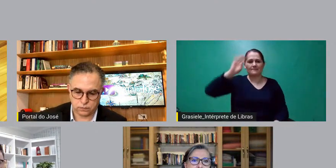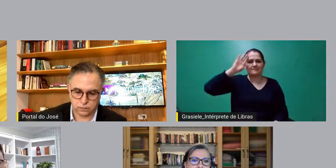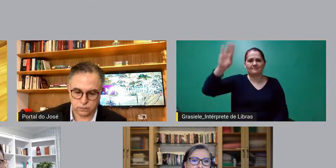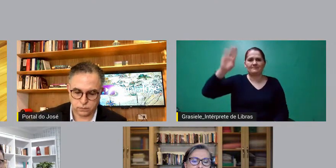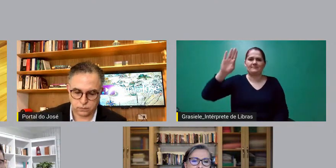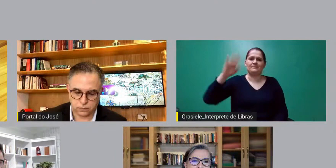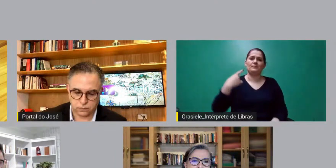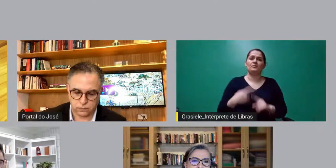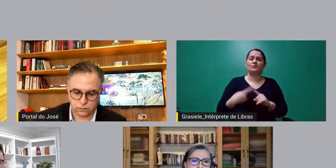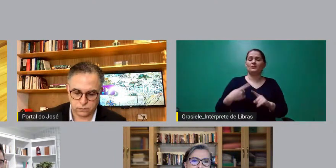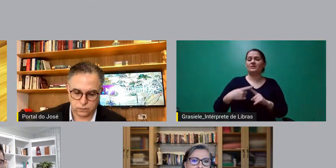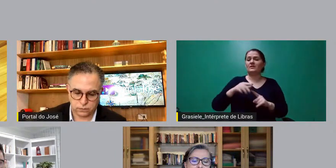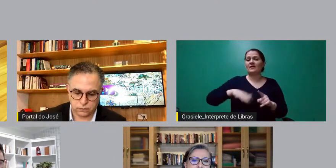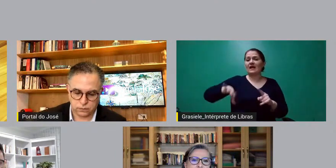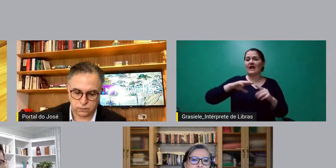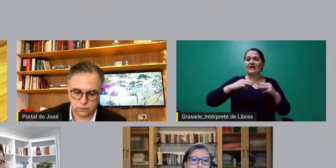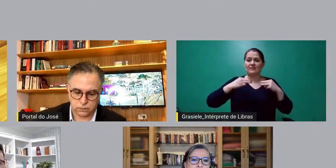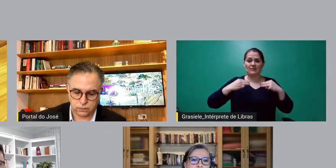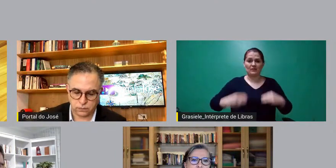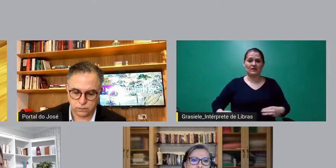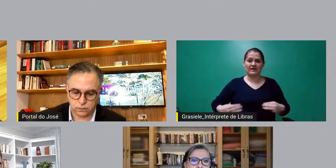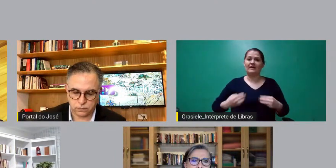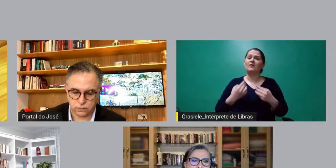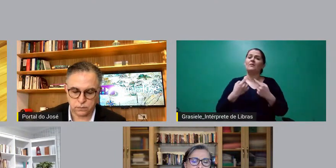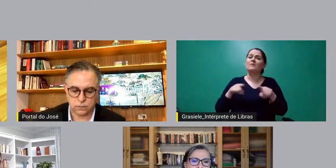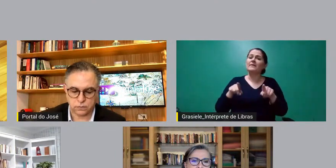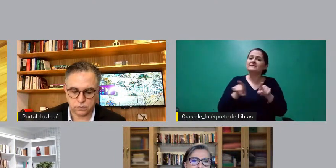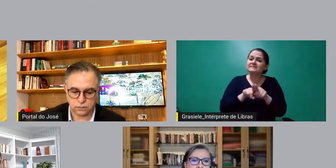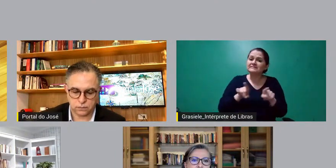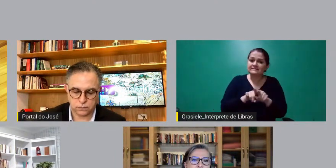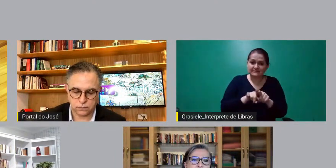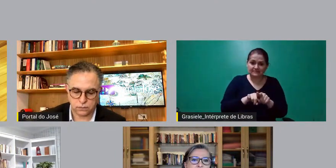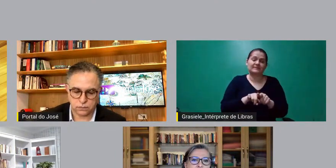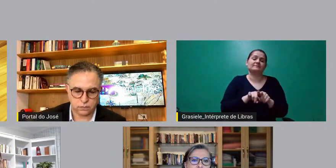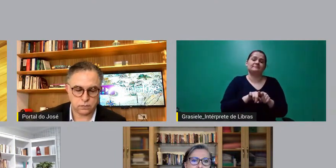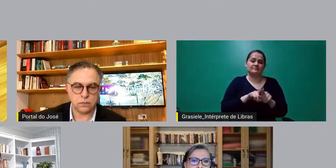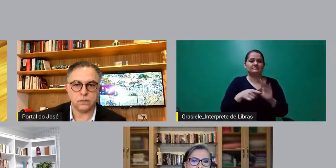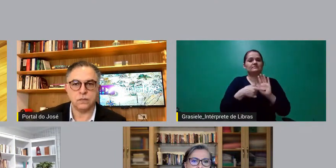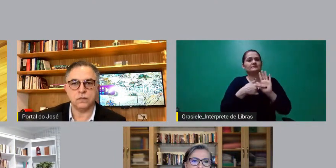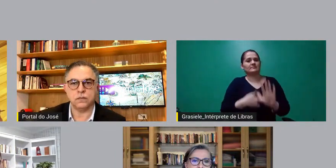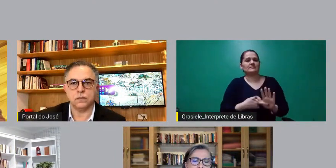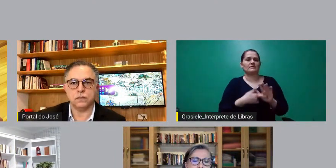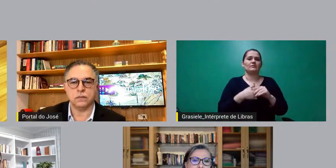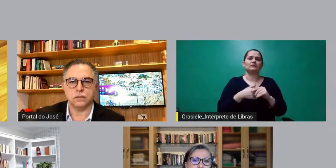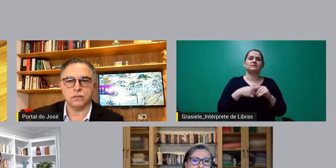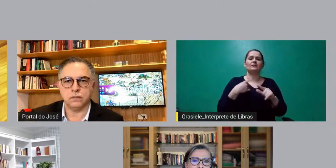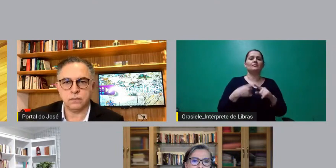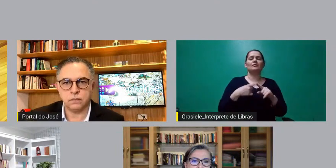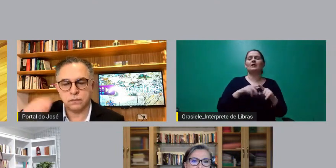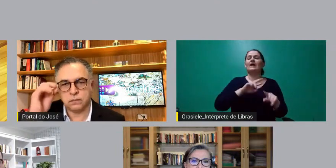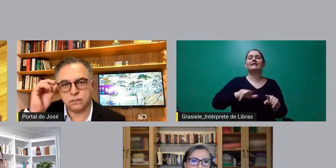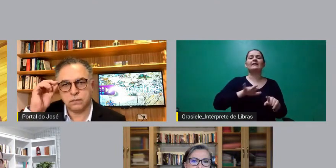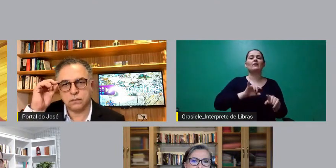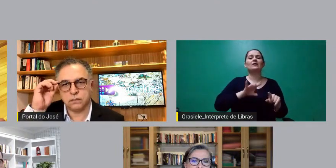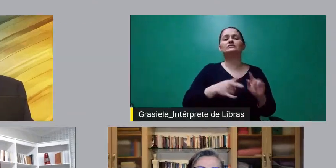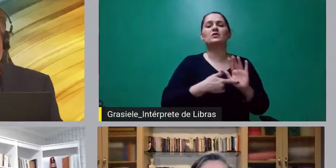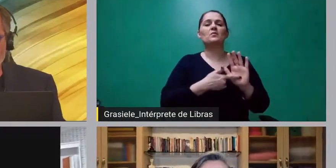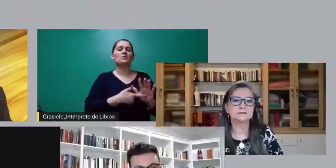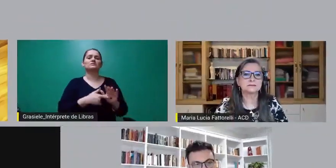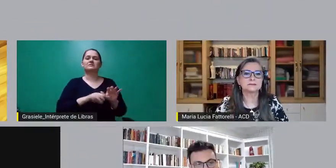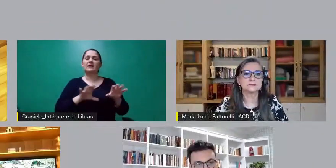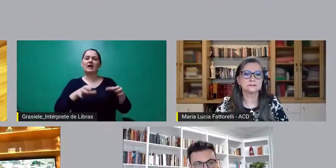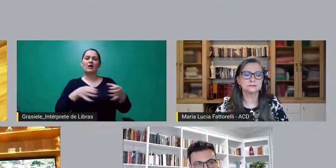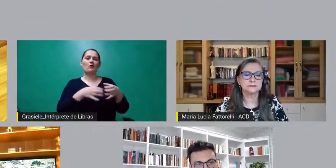natureza moral ou para, enfim, para ilustrar o ego da classe média que está aí indignada, essa coisa